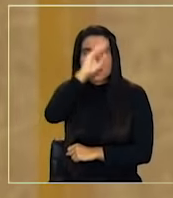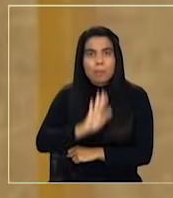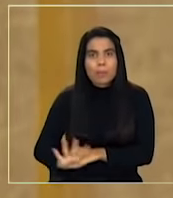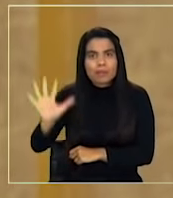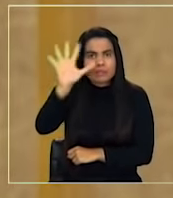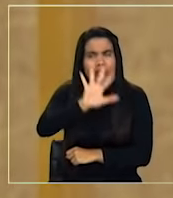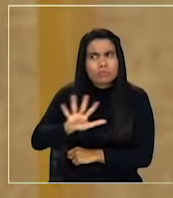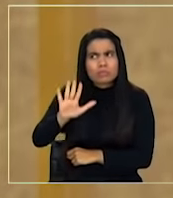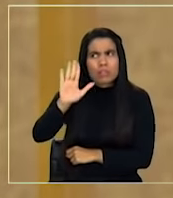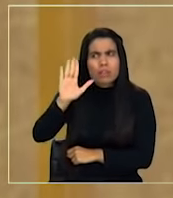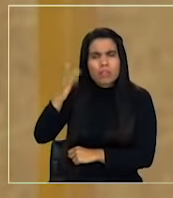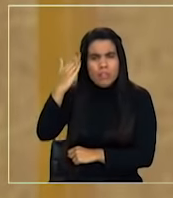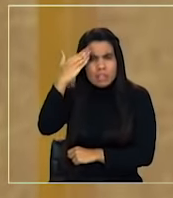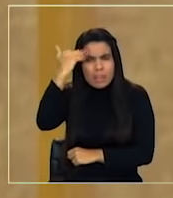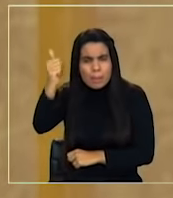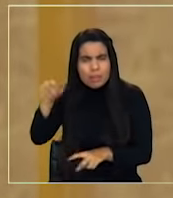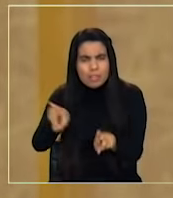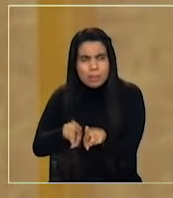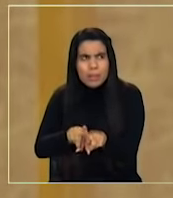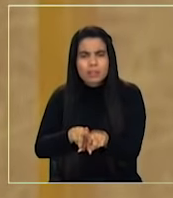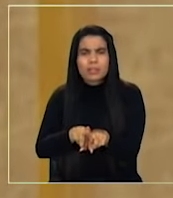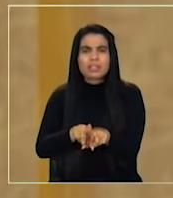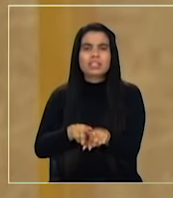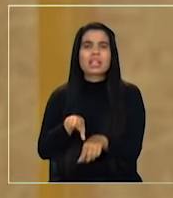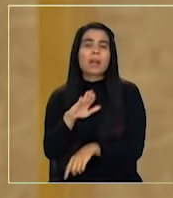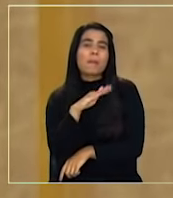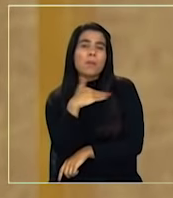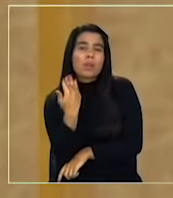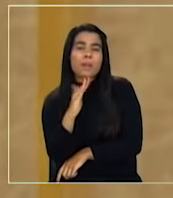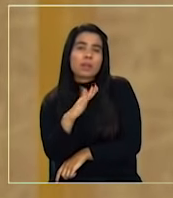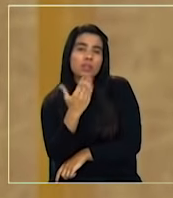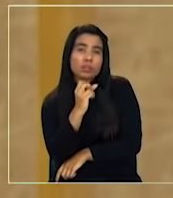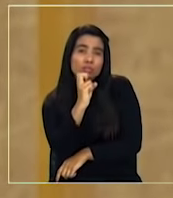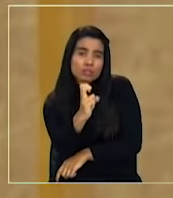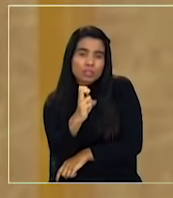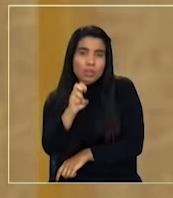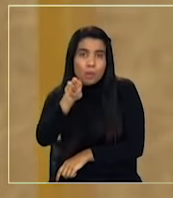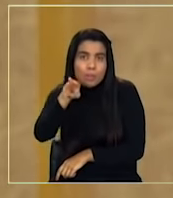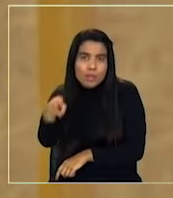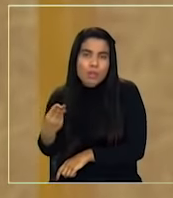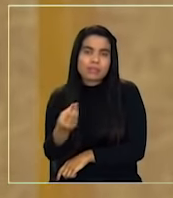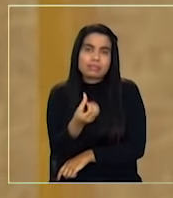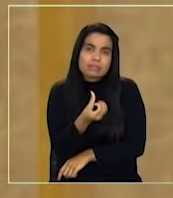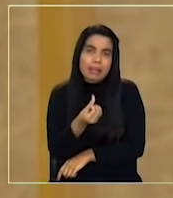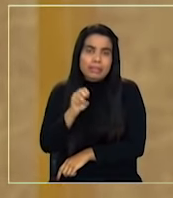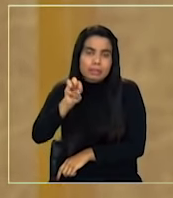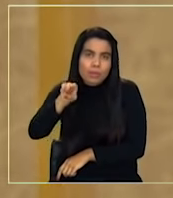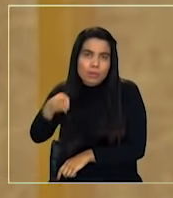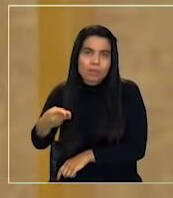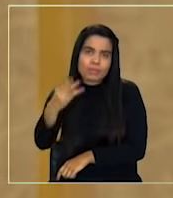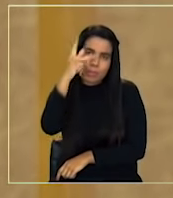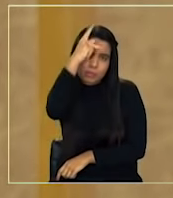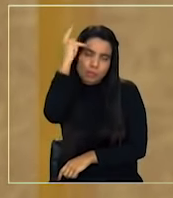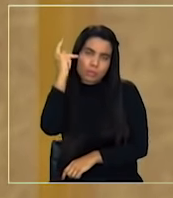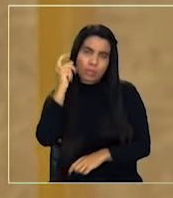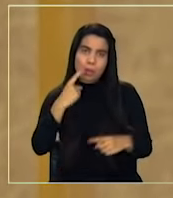falar que iriam morrer 5 milhões, 6 milhões de pessoas.